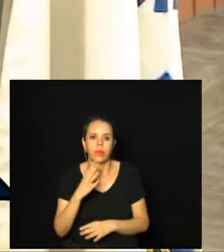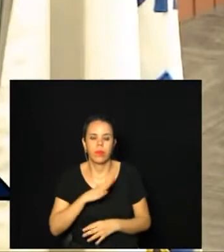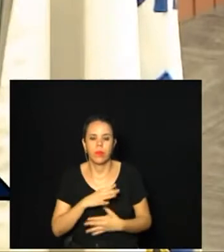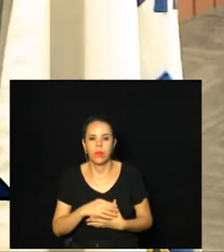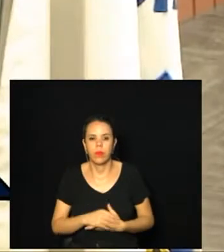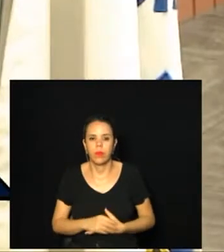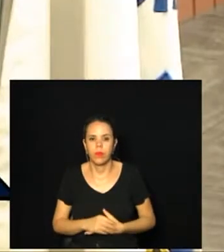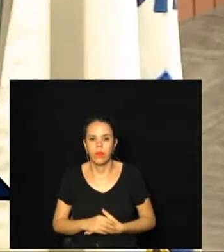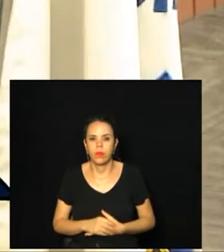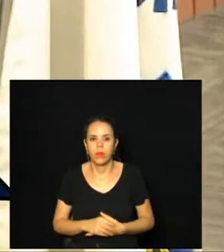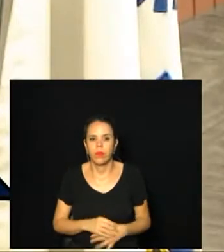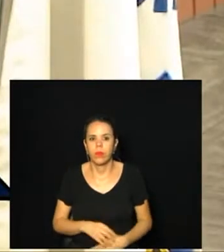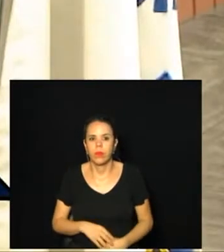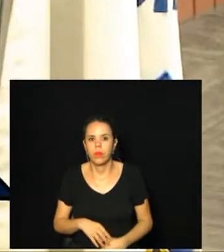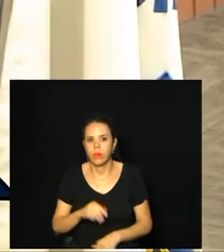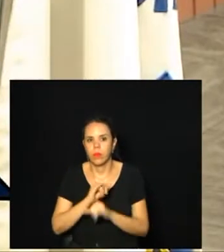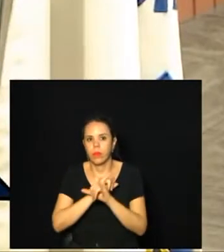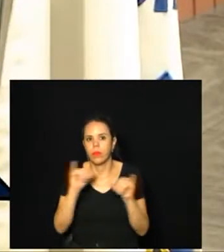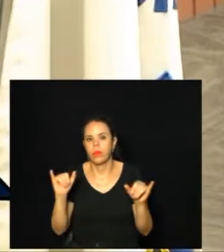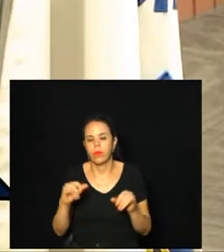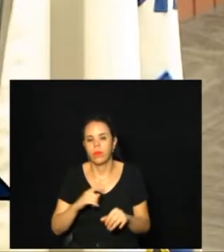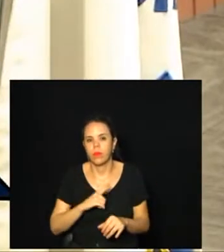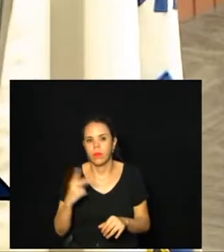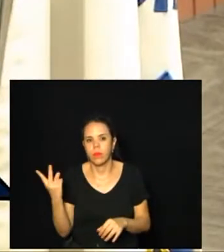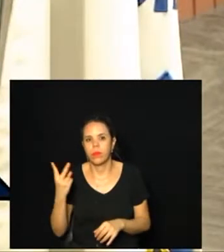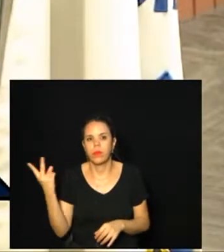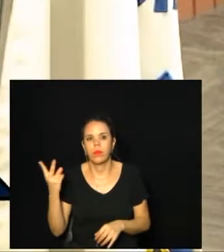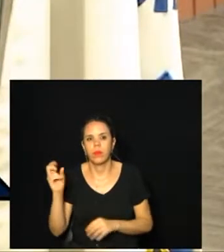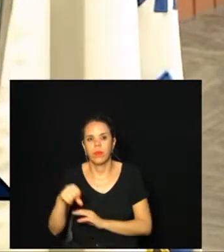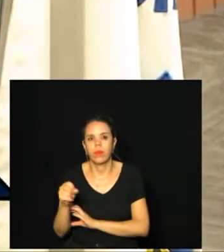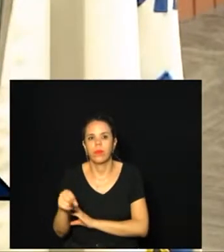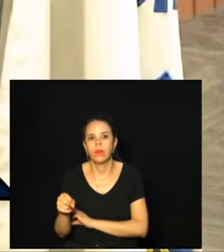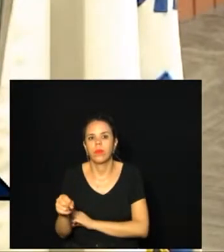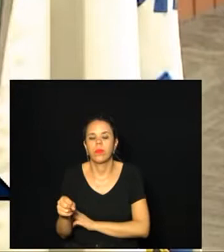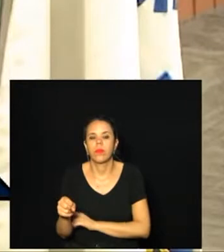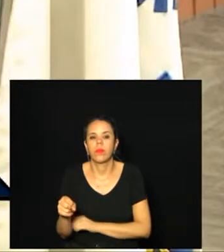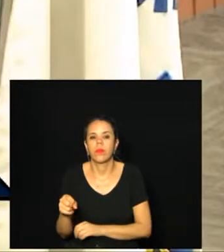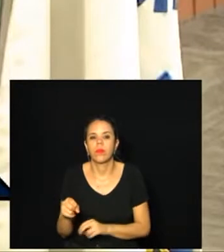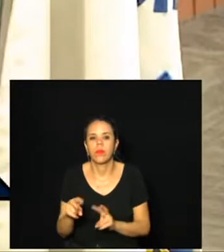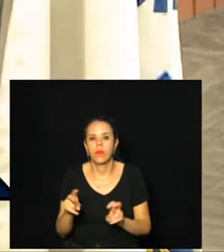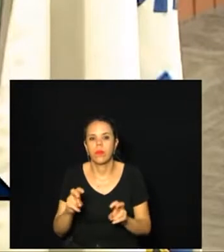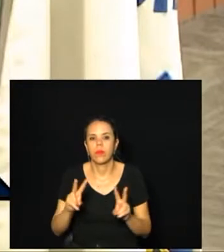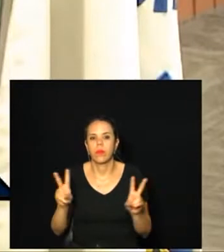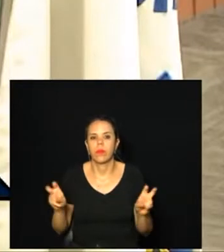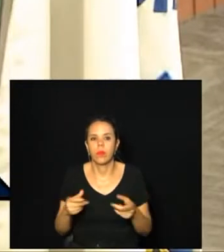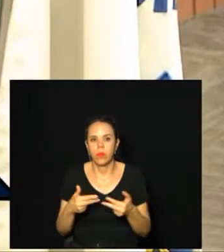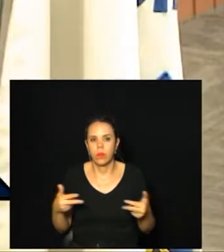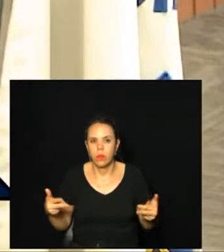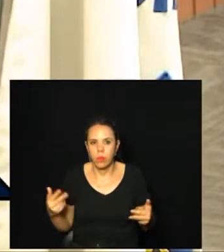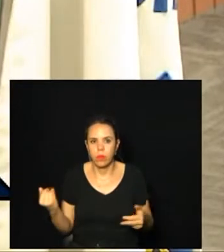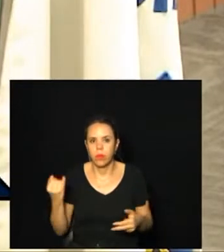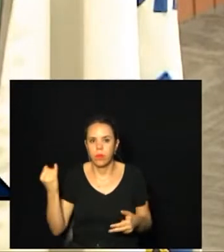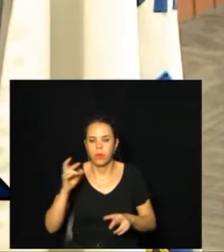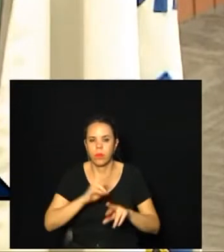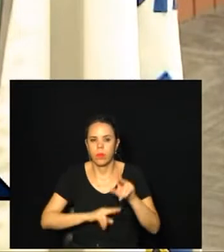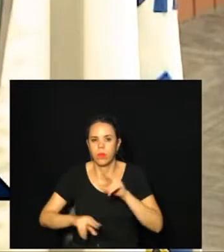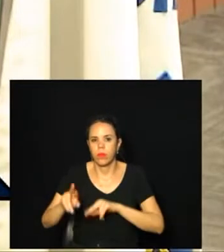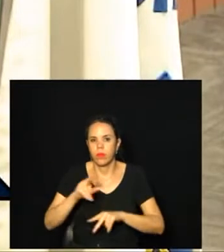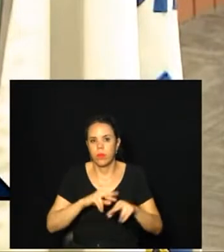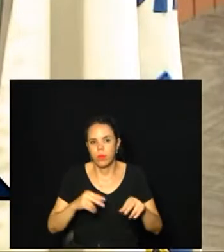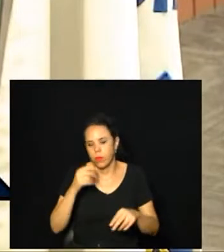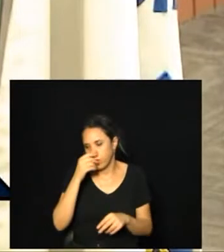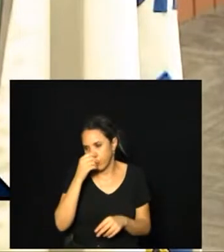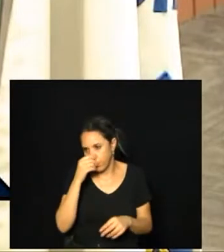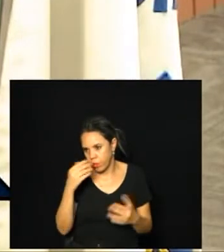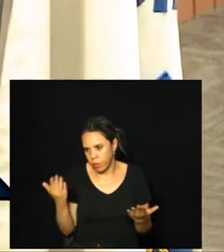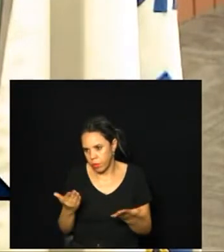cidade e dizer que temos que valorizar sim essa questão racial, é muito importante, principalmente nos